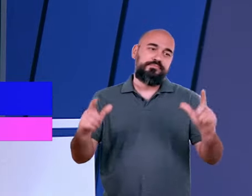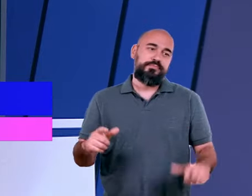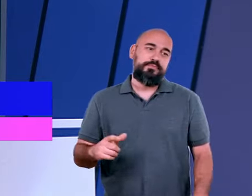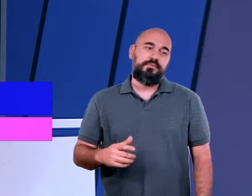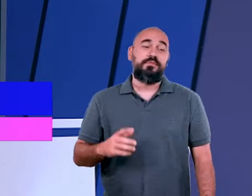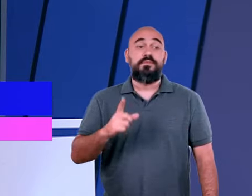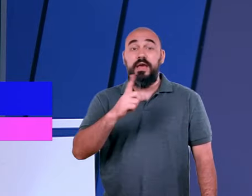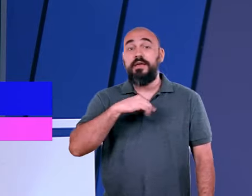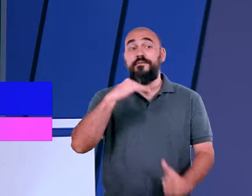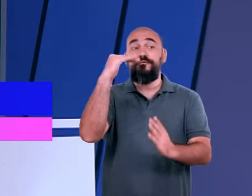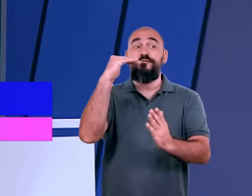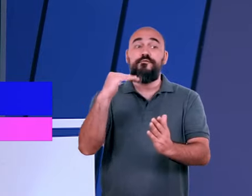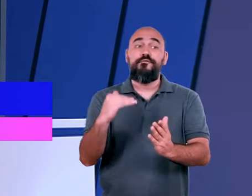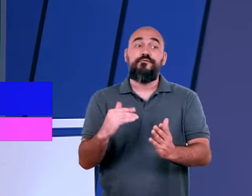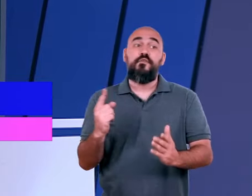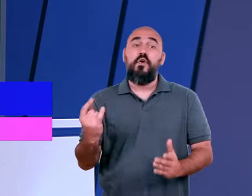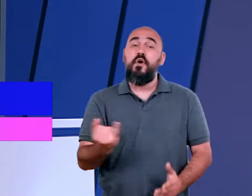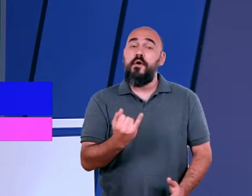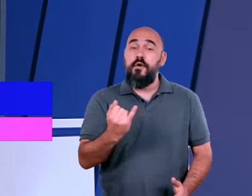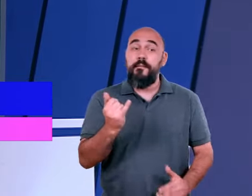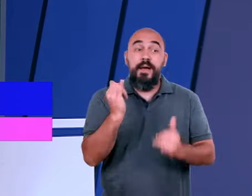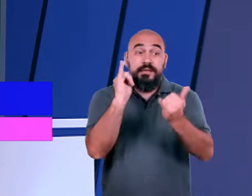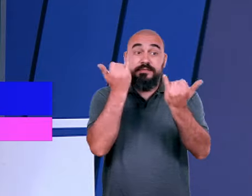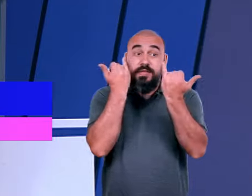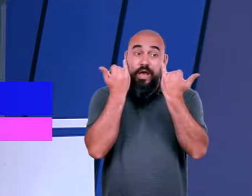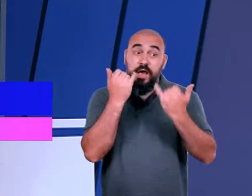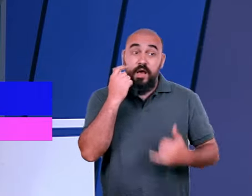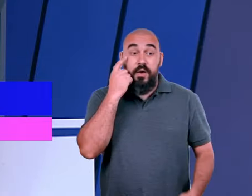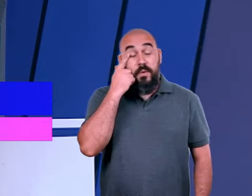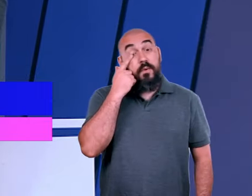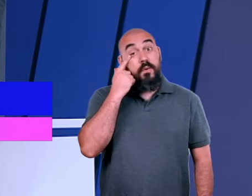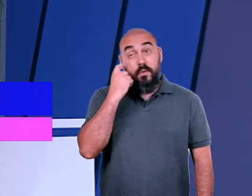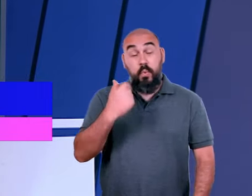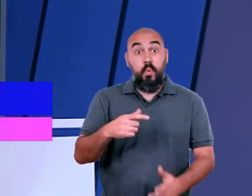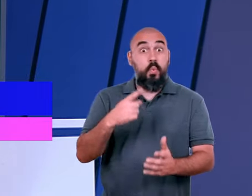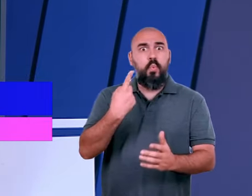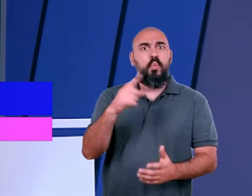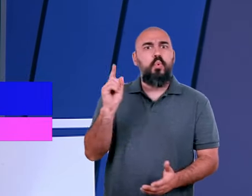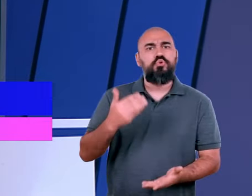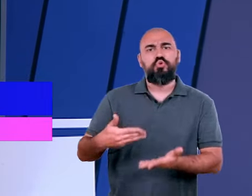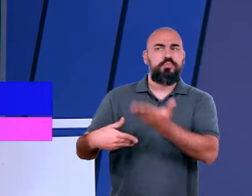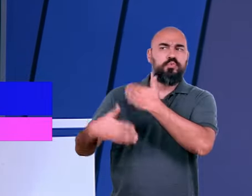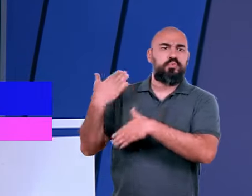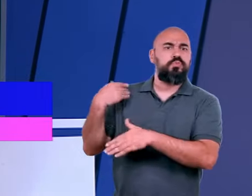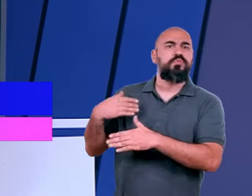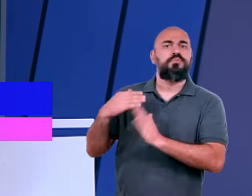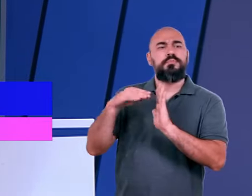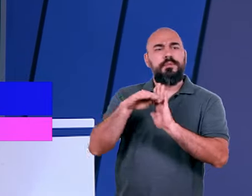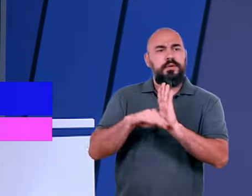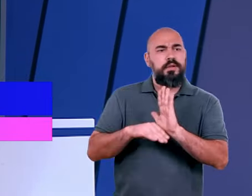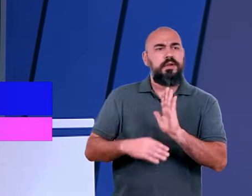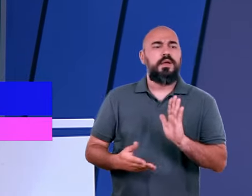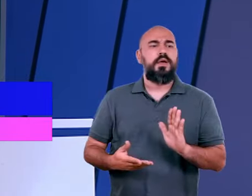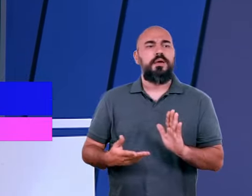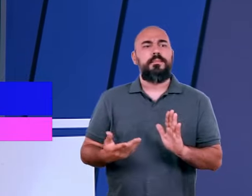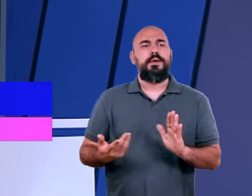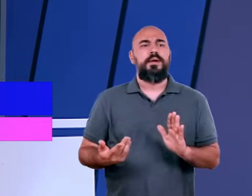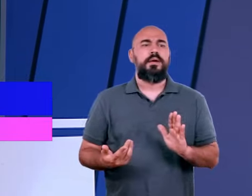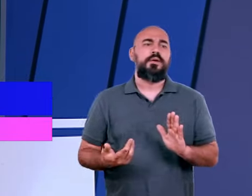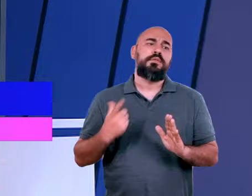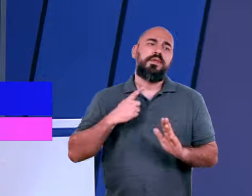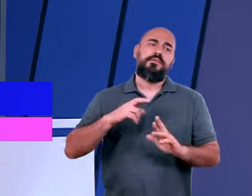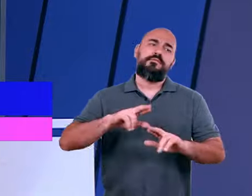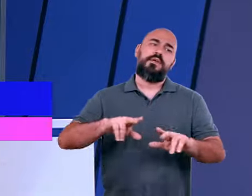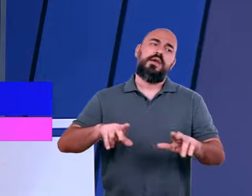aparecer aqui mais informações do programa, o último programa que foi ao ar e outros materiais mais que você pode ter à